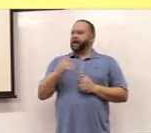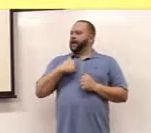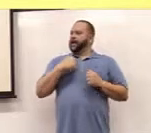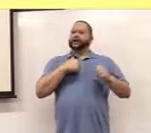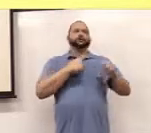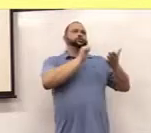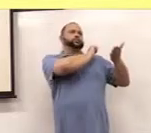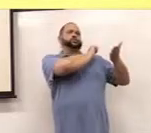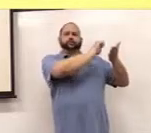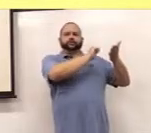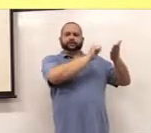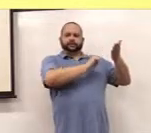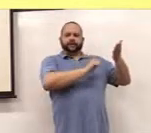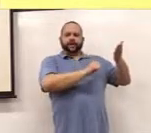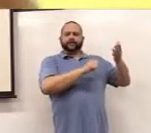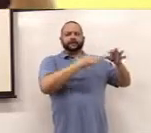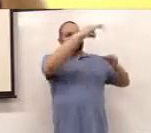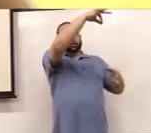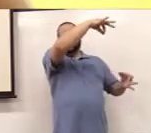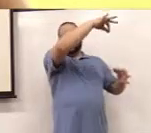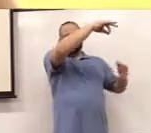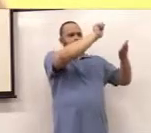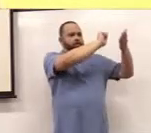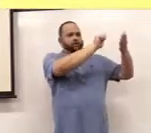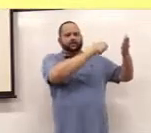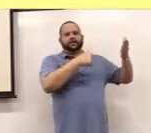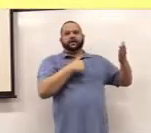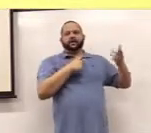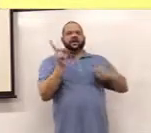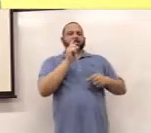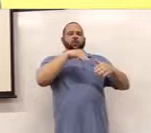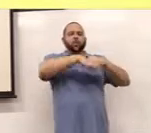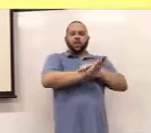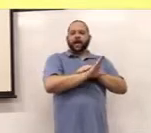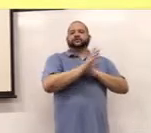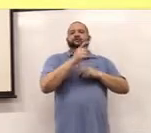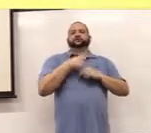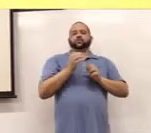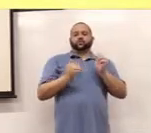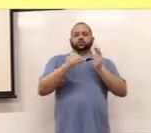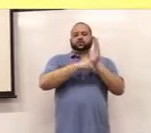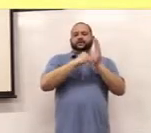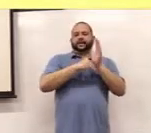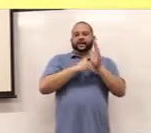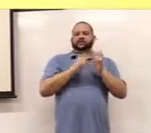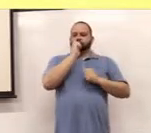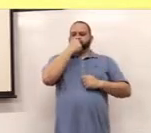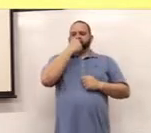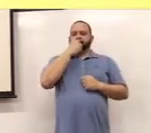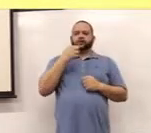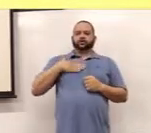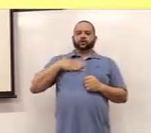assim, do manuscrito dele, dá para a gente ver isso, né? Não guardes mais o segredo de tua surdez, nem mesmo em tua arte.